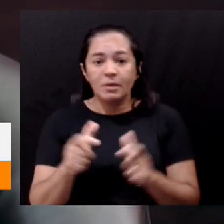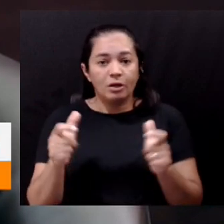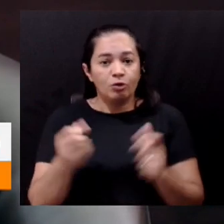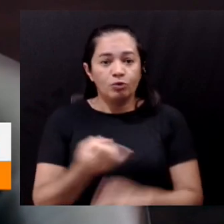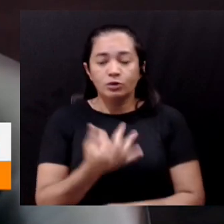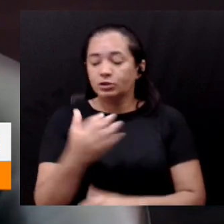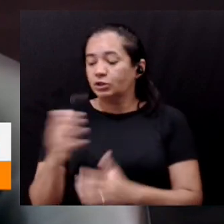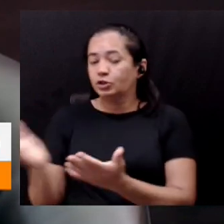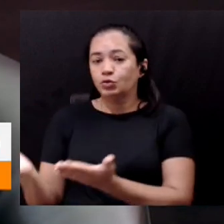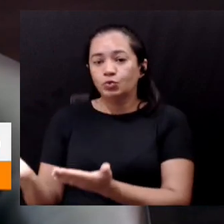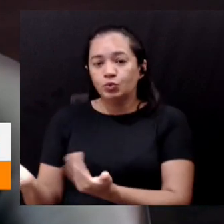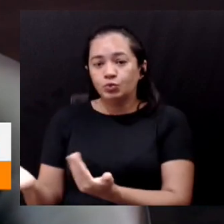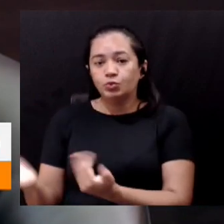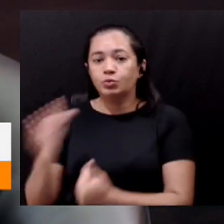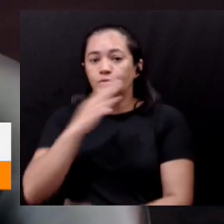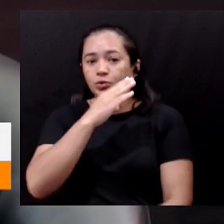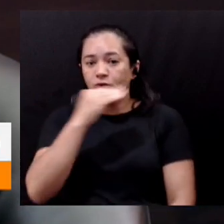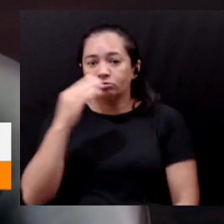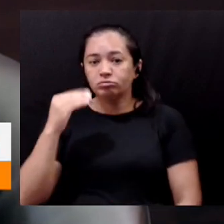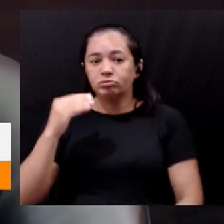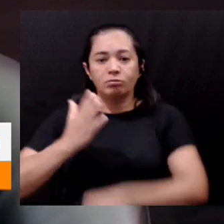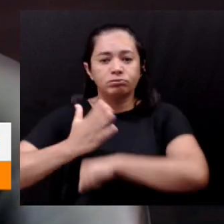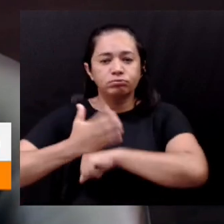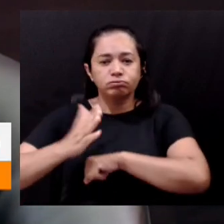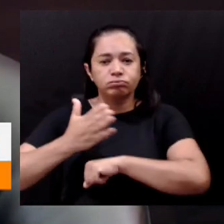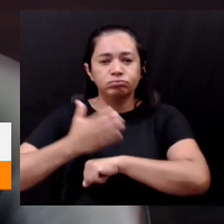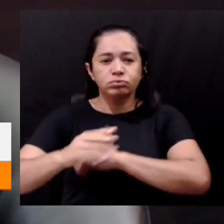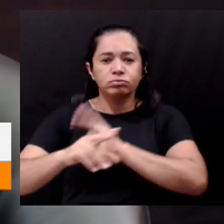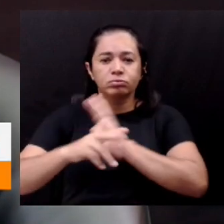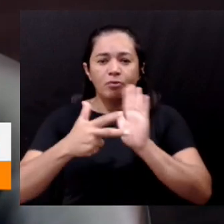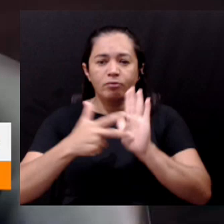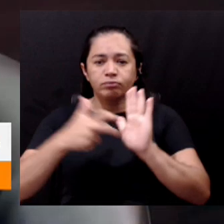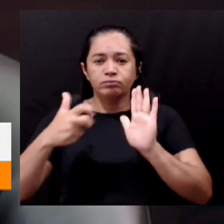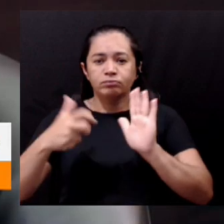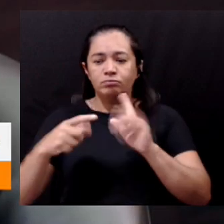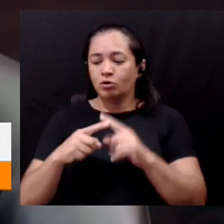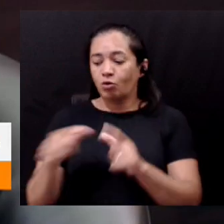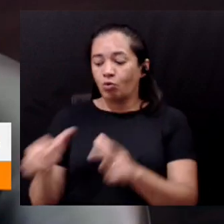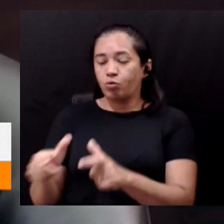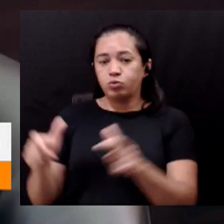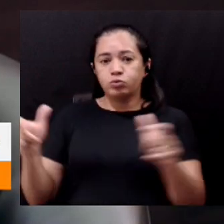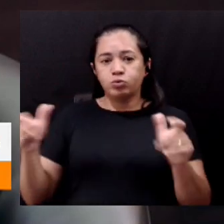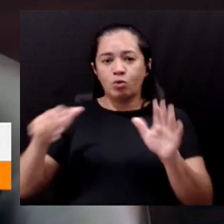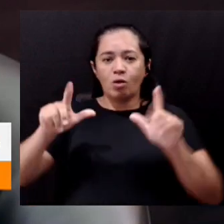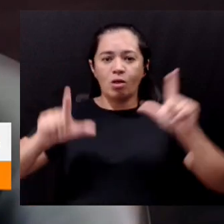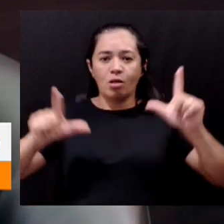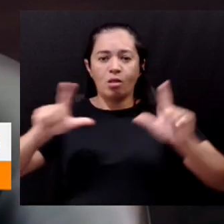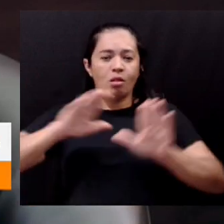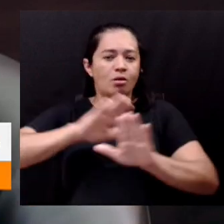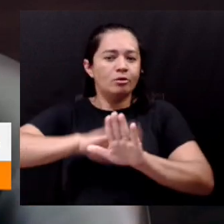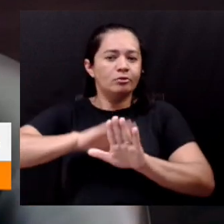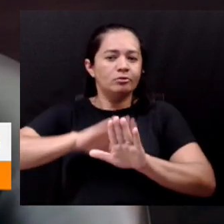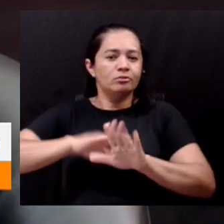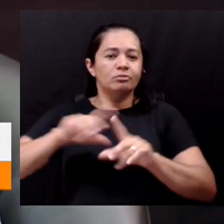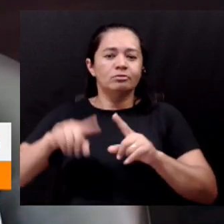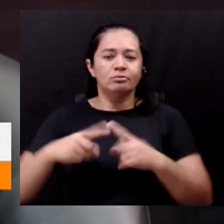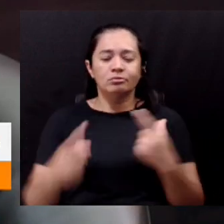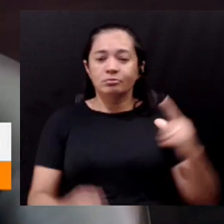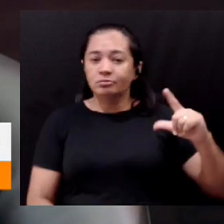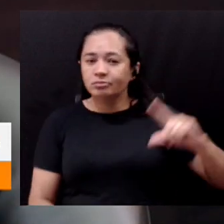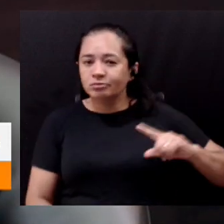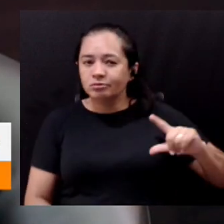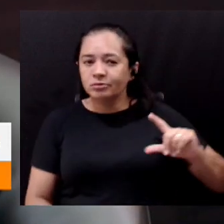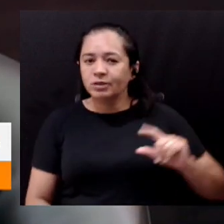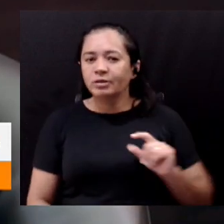cometem esse crime, porque são eles que estão, na maioria das vezes, por trás da tela, mas existe também um grande comércio